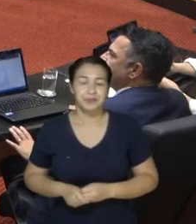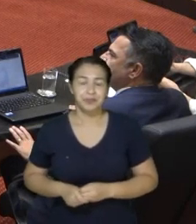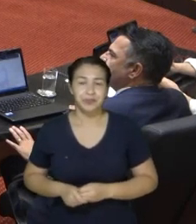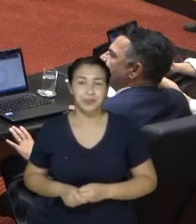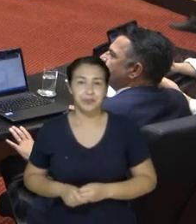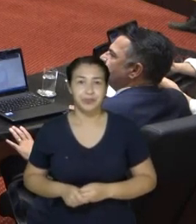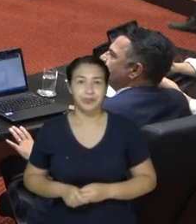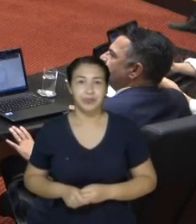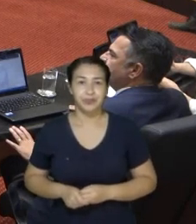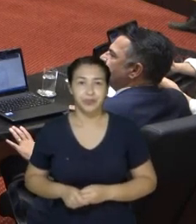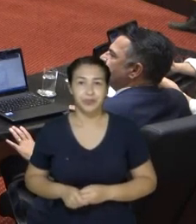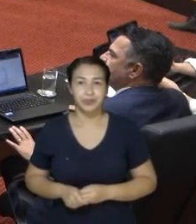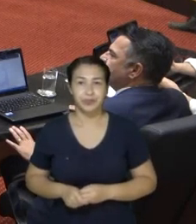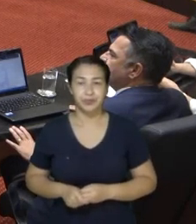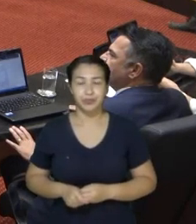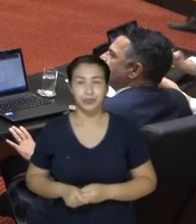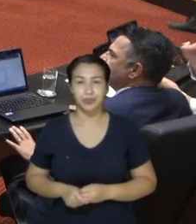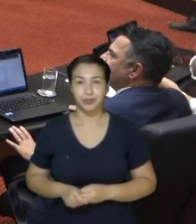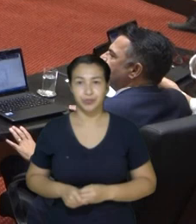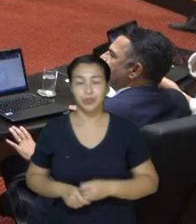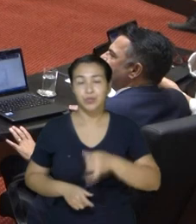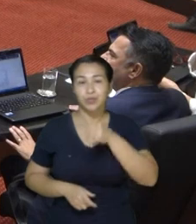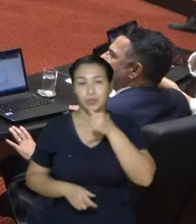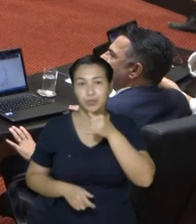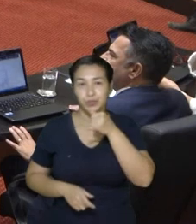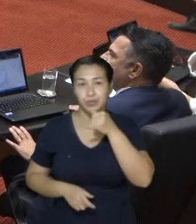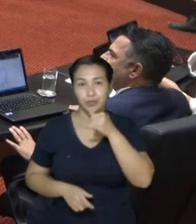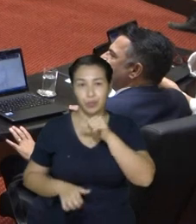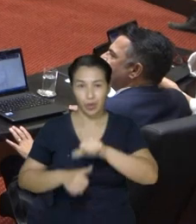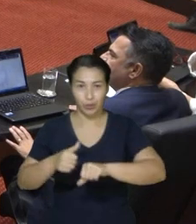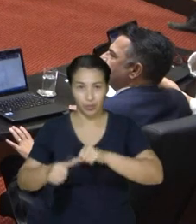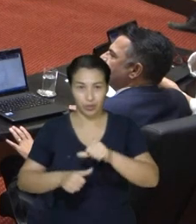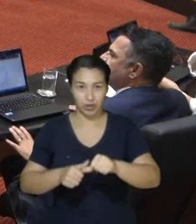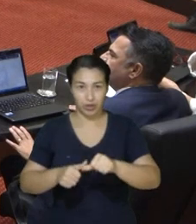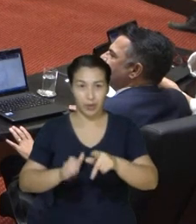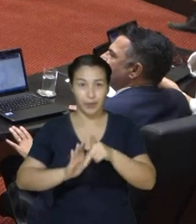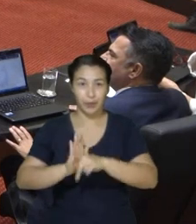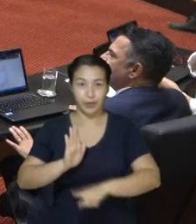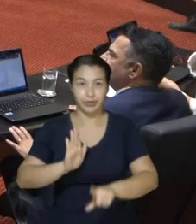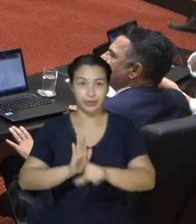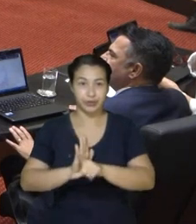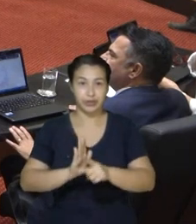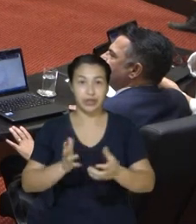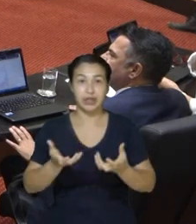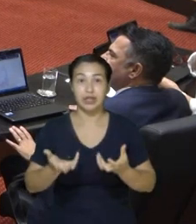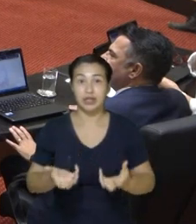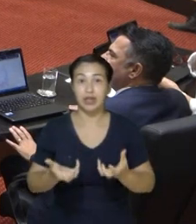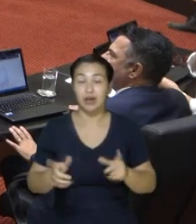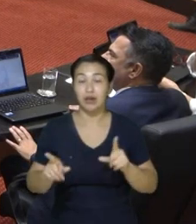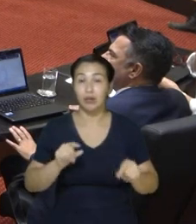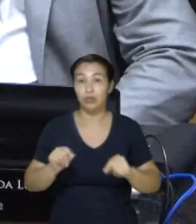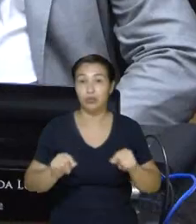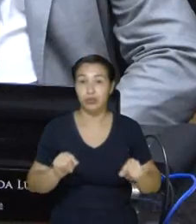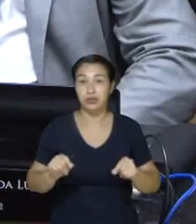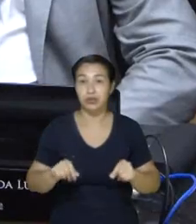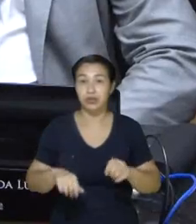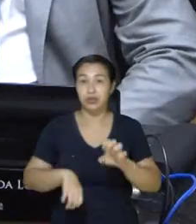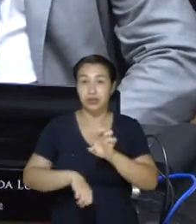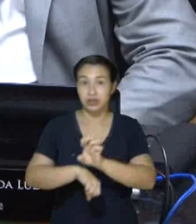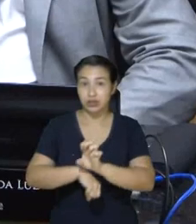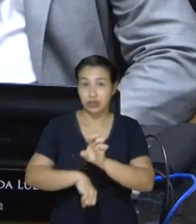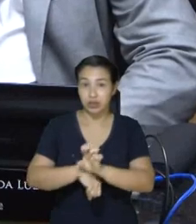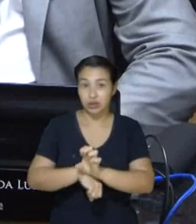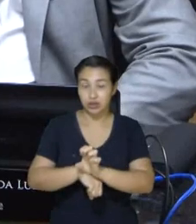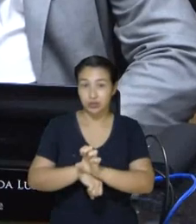Ah, sim. Me desculpe, deixa eu corrigir aqui. O que o projeto de lei pretende é estadualizar uma